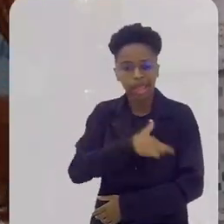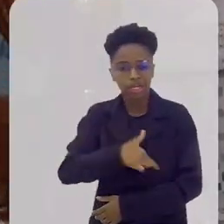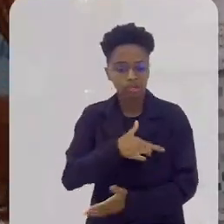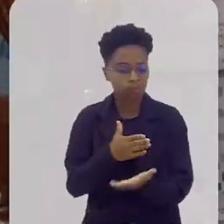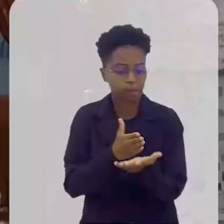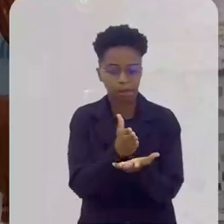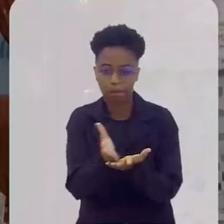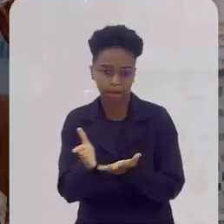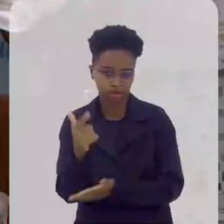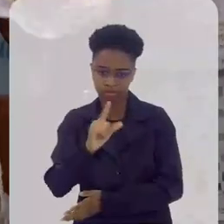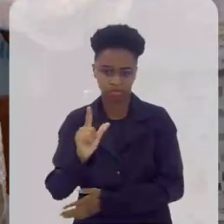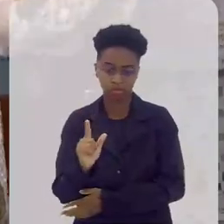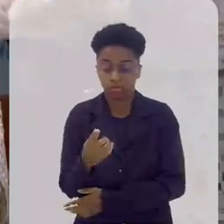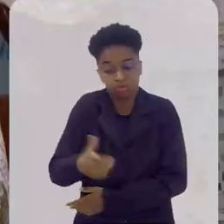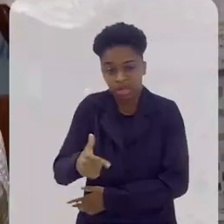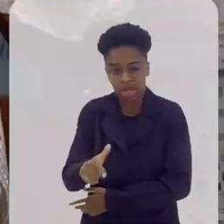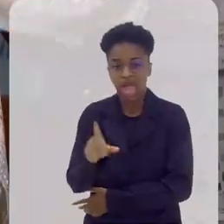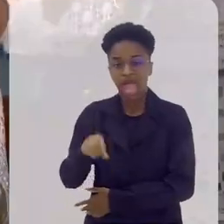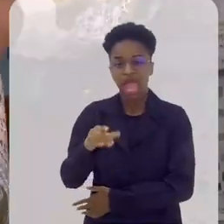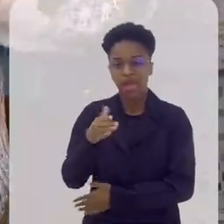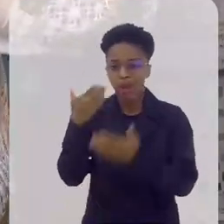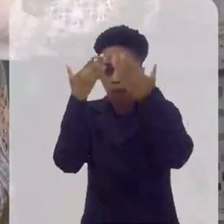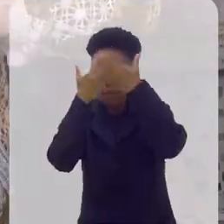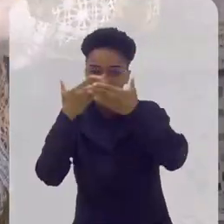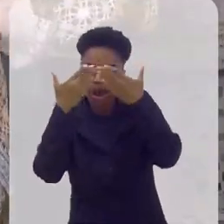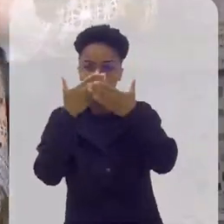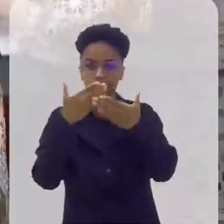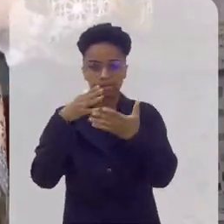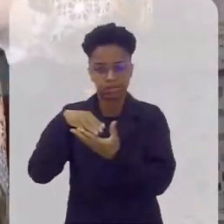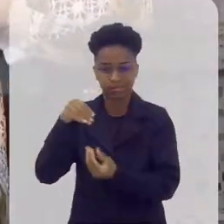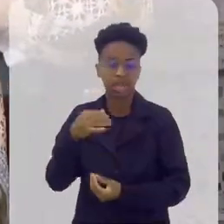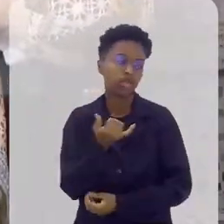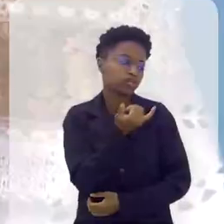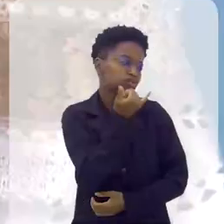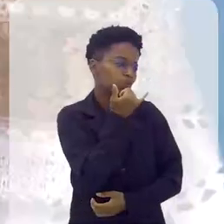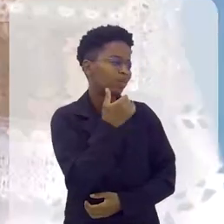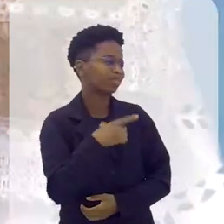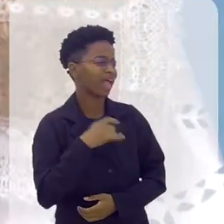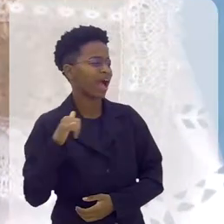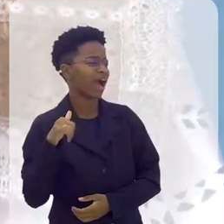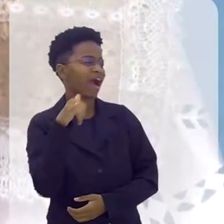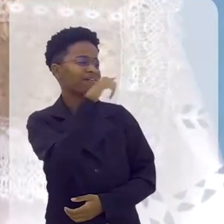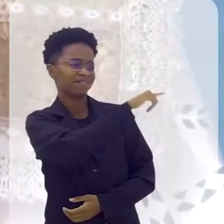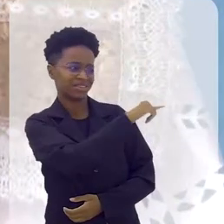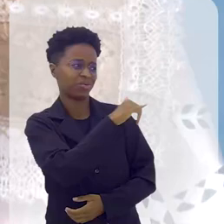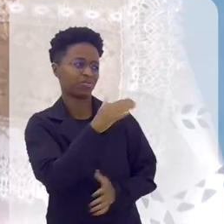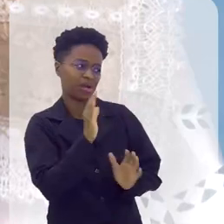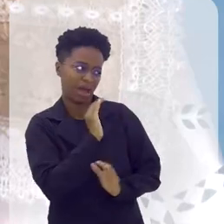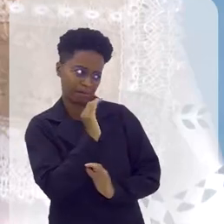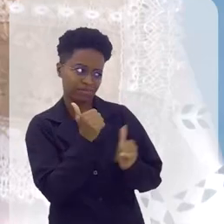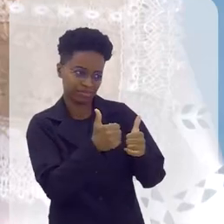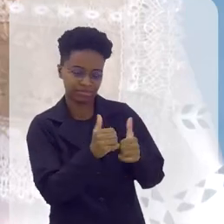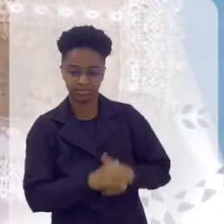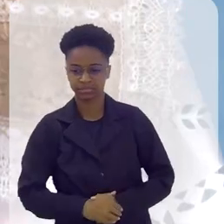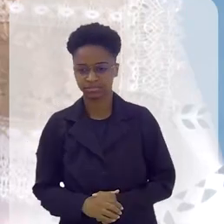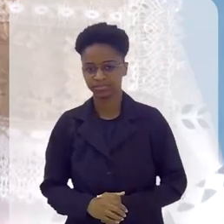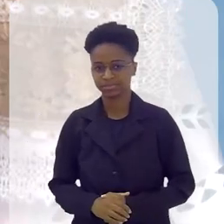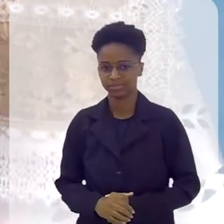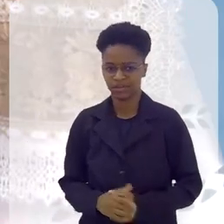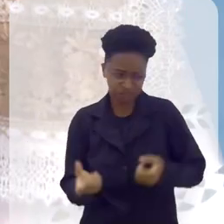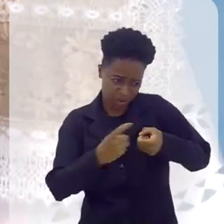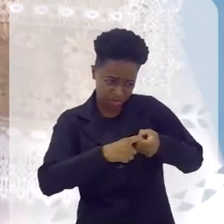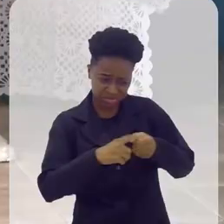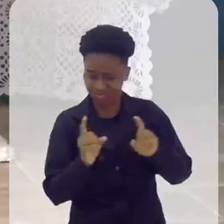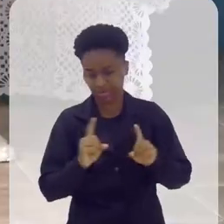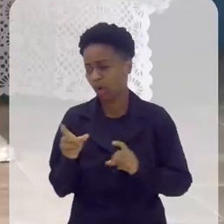de matrizes africanas. Era Umbanda, espiritismo, avião. Só um minutinho. Gente, foi só um aviãozinho que passou por aqui, tá?